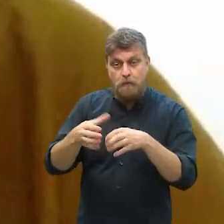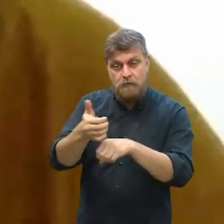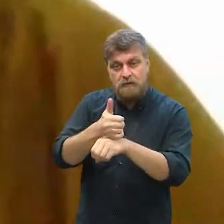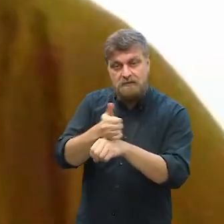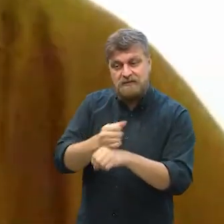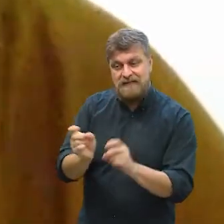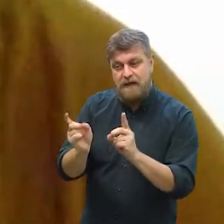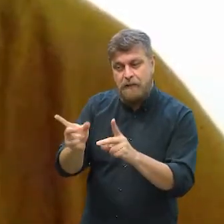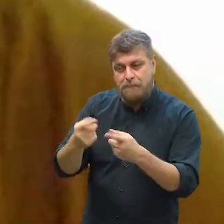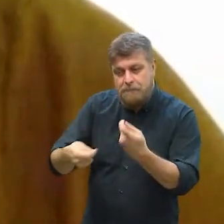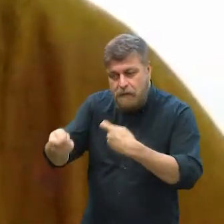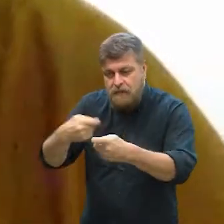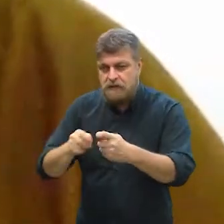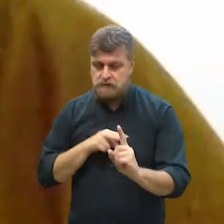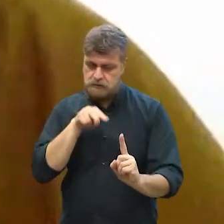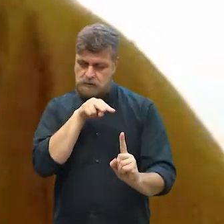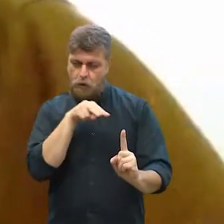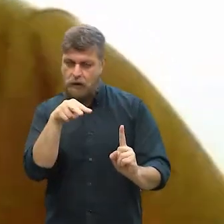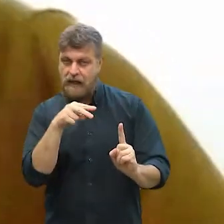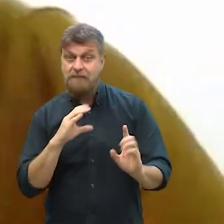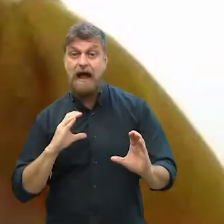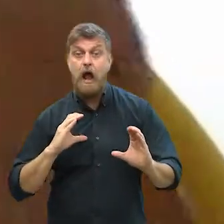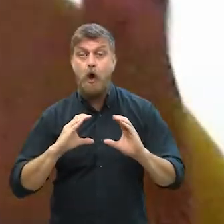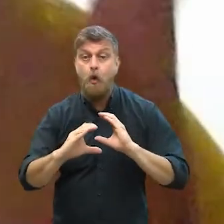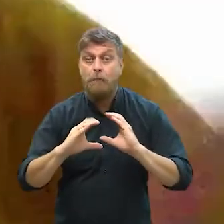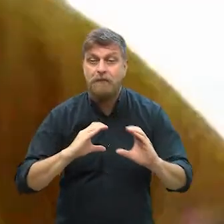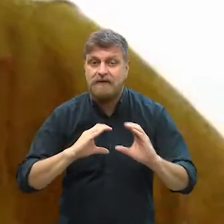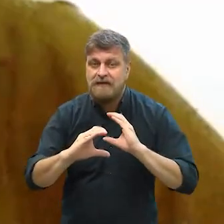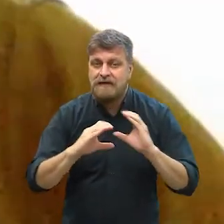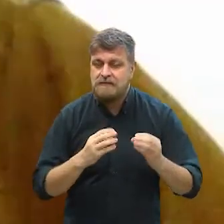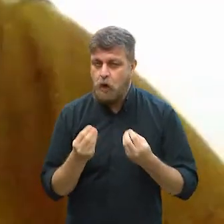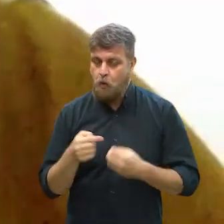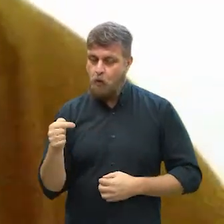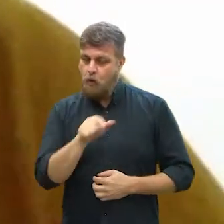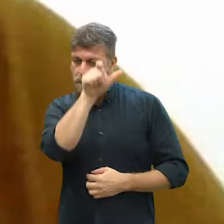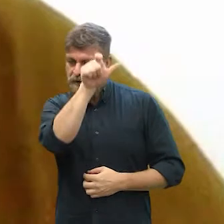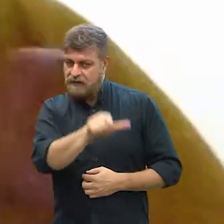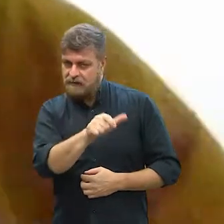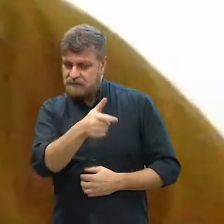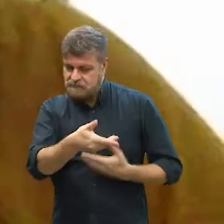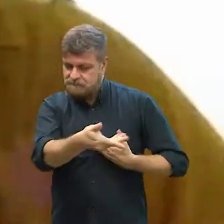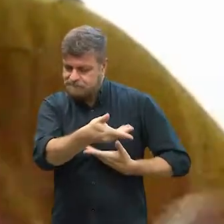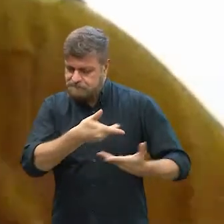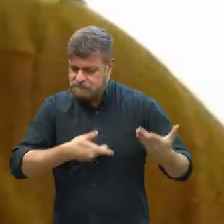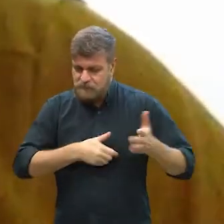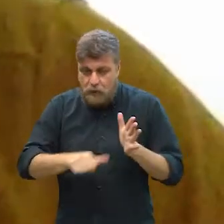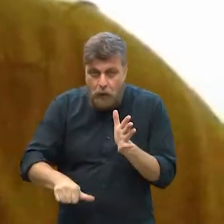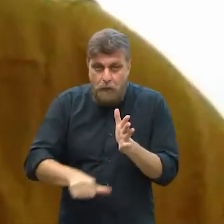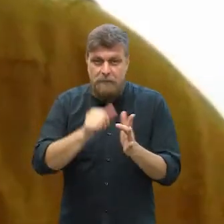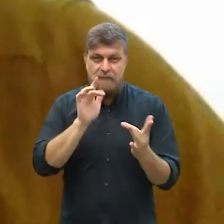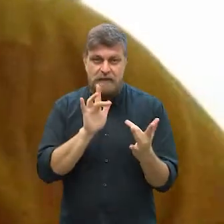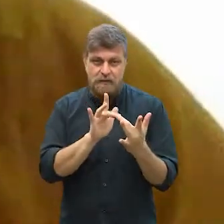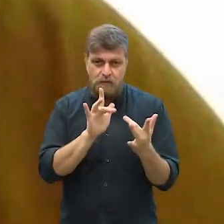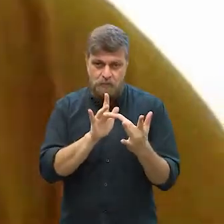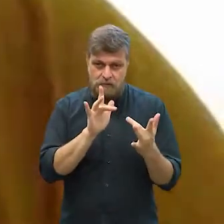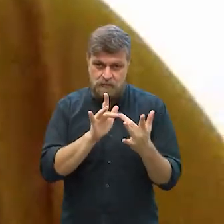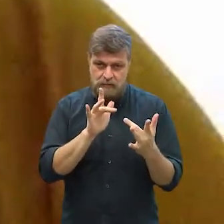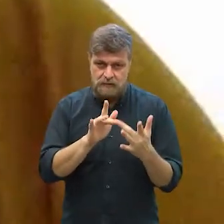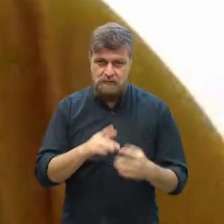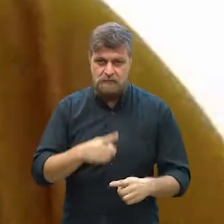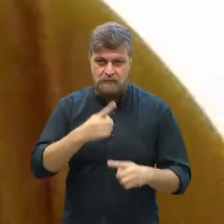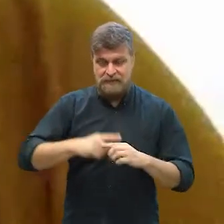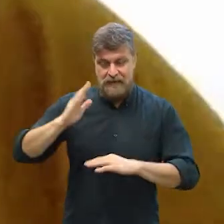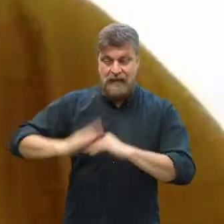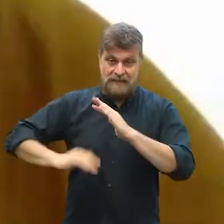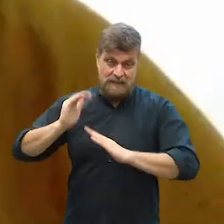negócios, né? Então, a gente olhava muito a questão de comunicação, como que a pessoa já interagia com a gente desde o primeiro contato, porque na